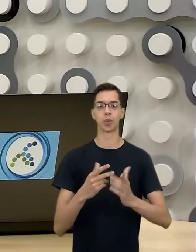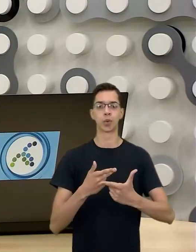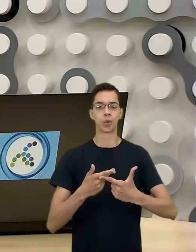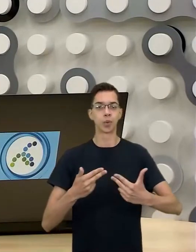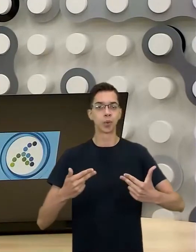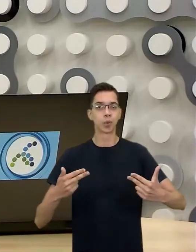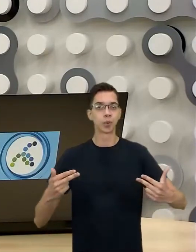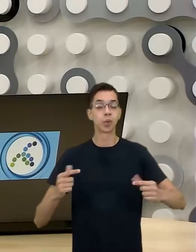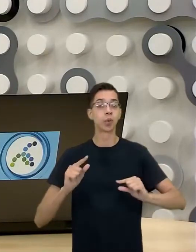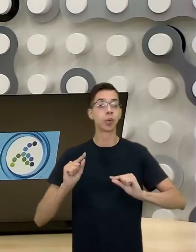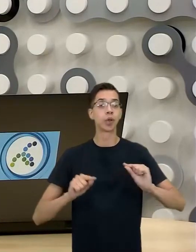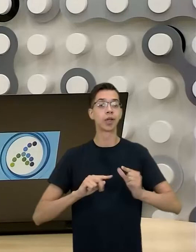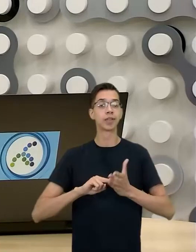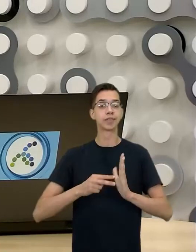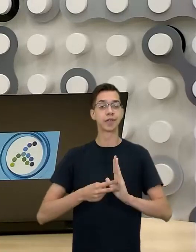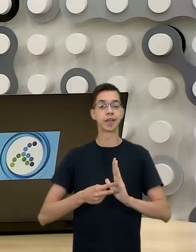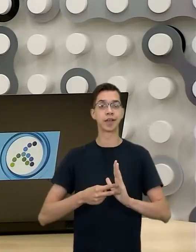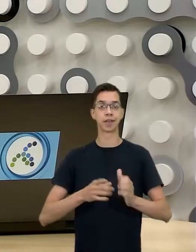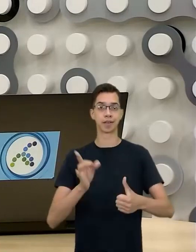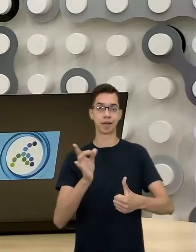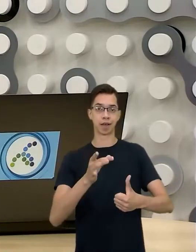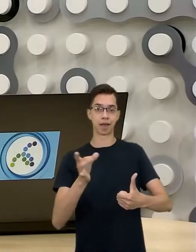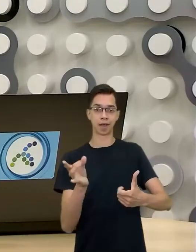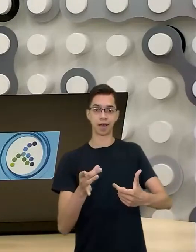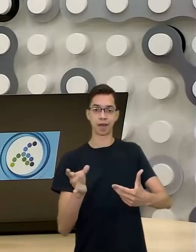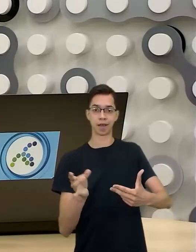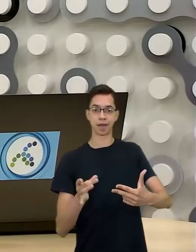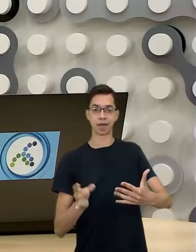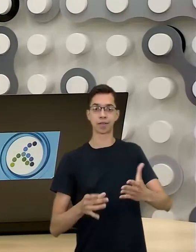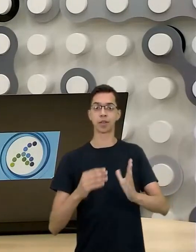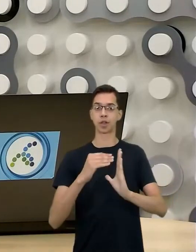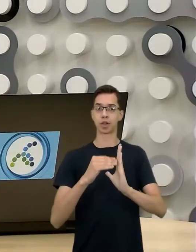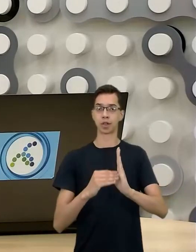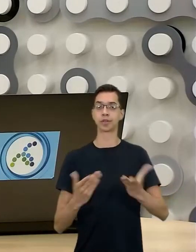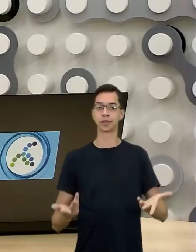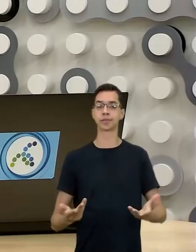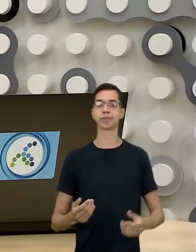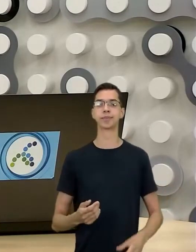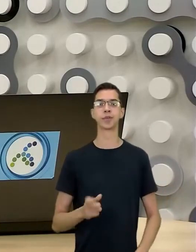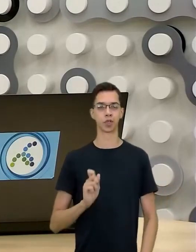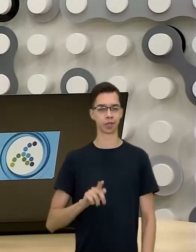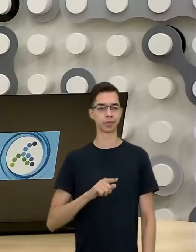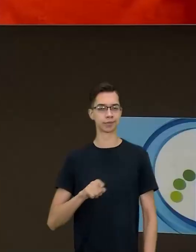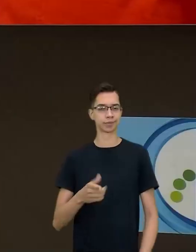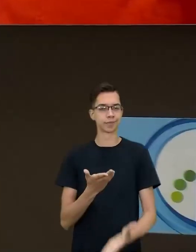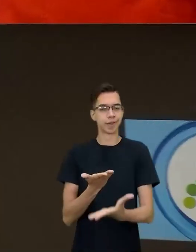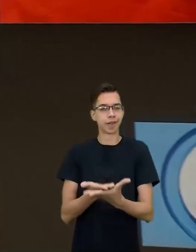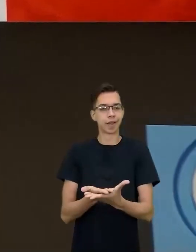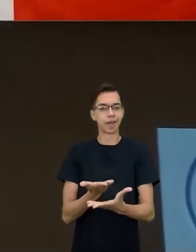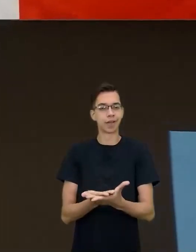o que é cada um, né? Então, isso aí, quando vocês estão trabalhando lá na aula